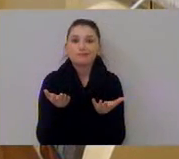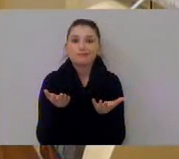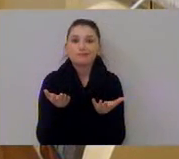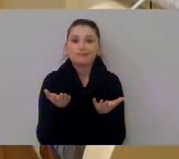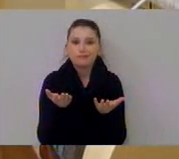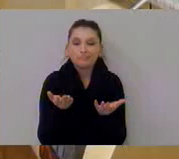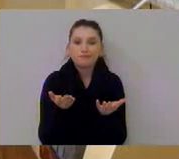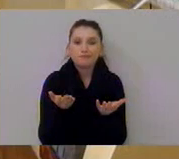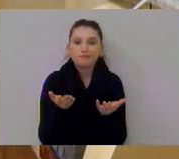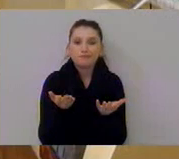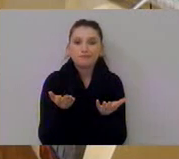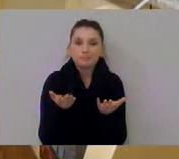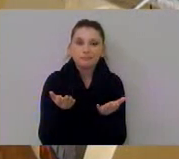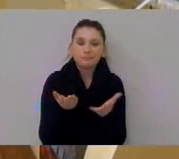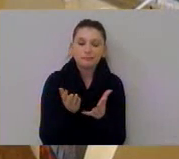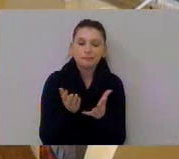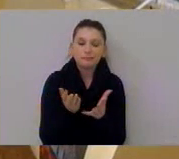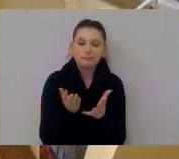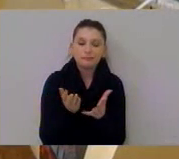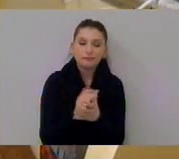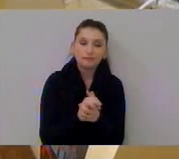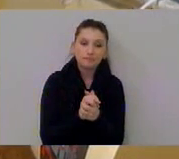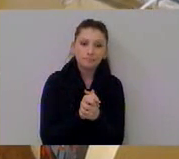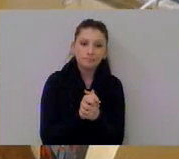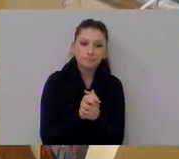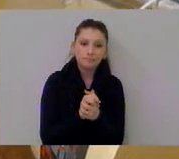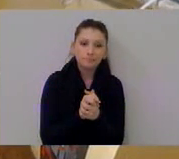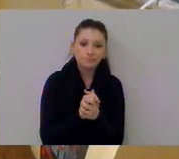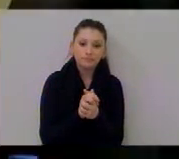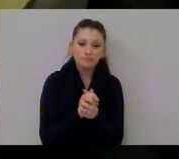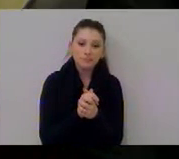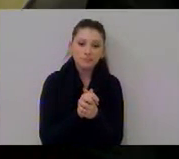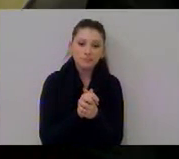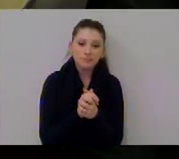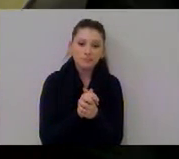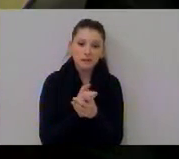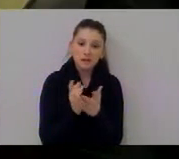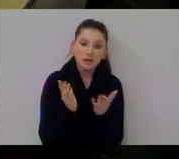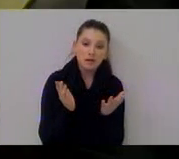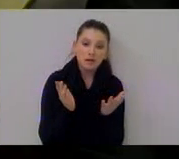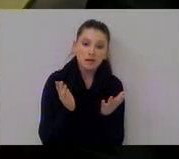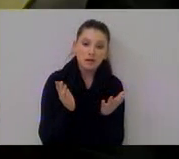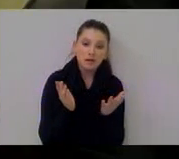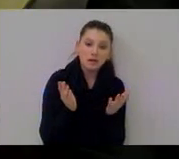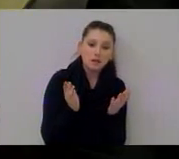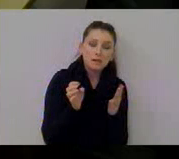realidade. As empreiteiras foram embora